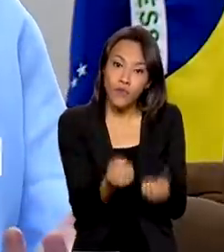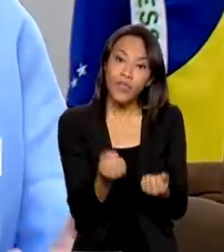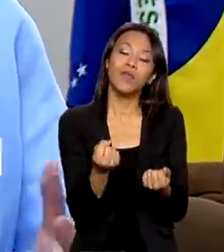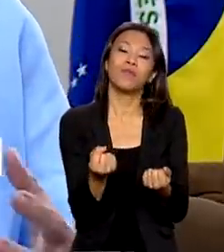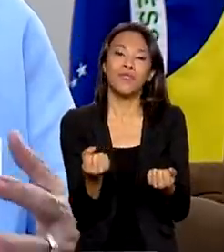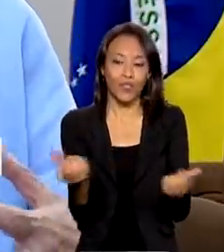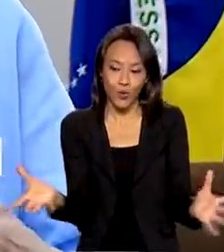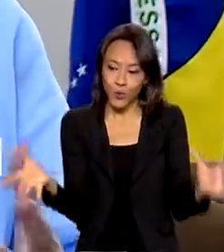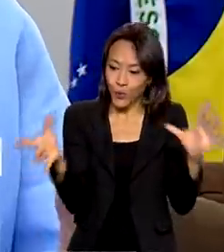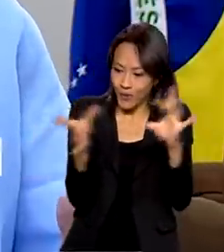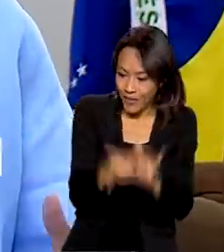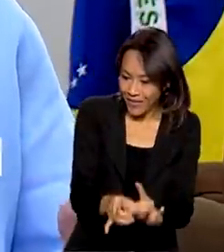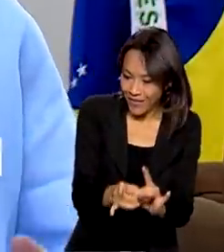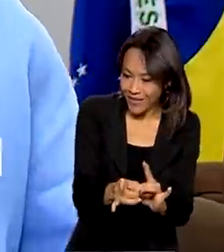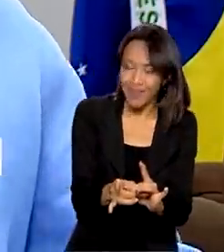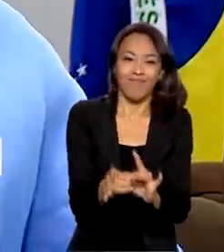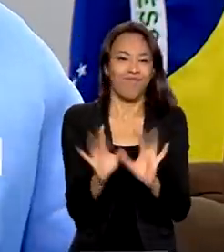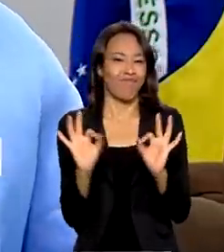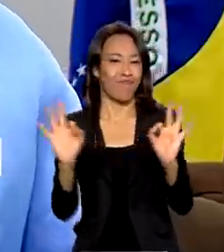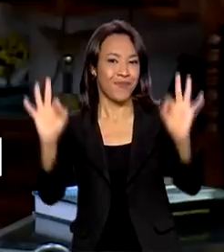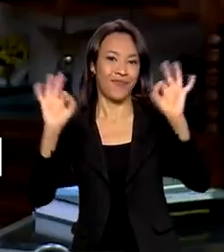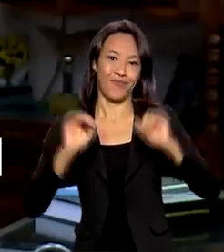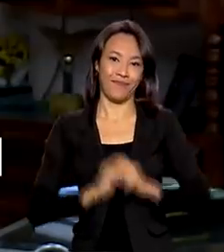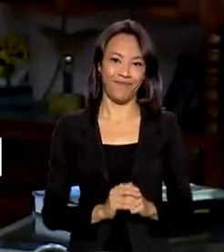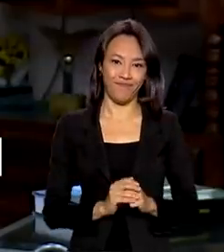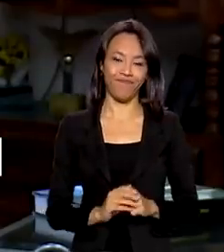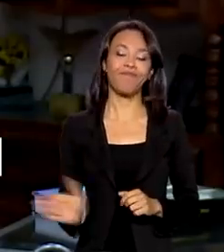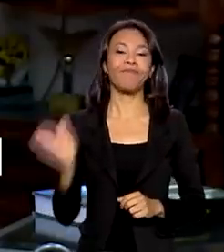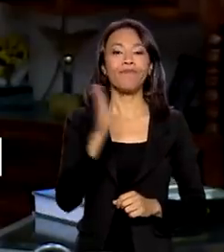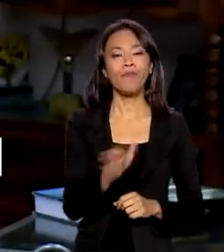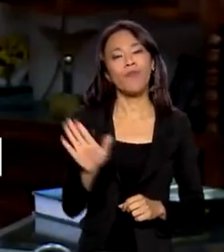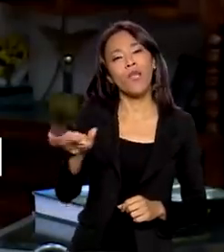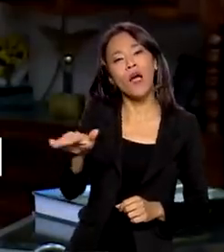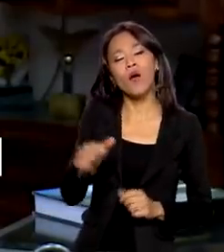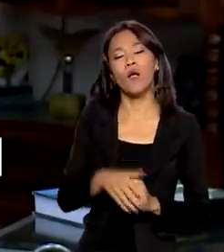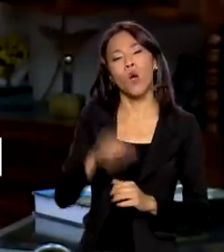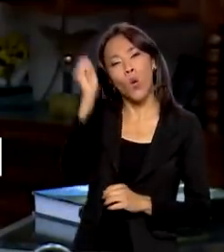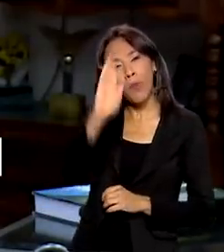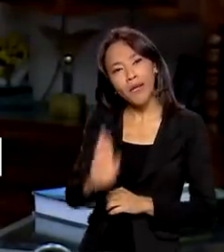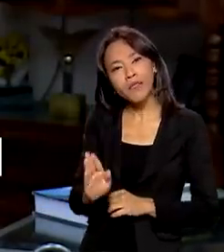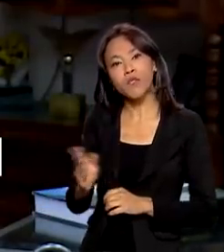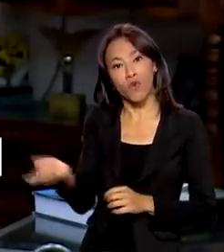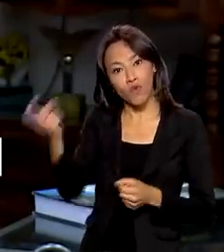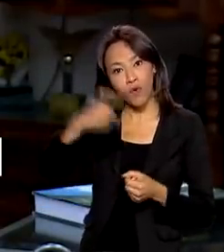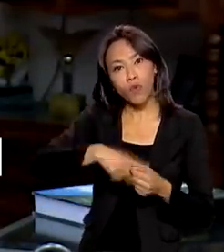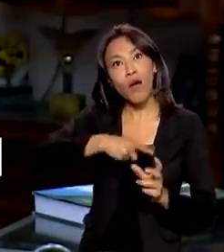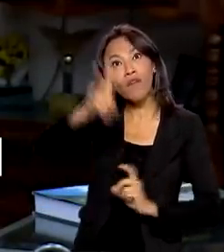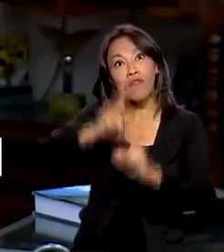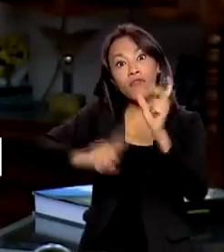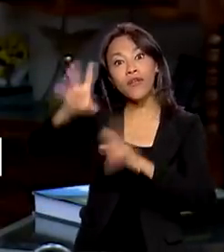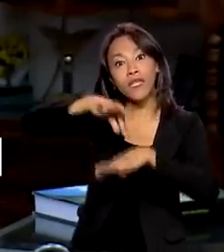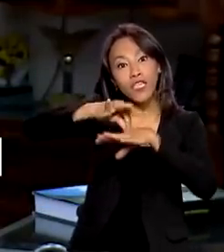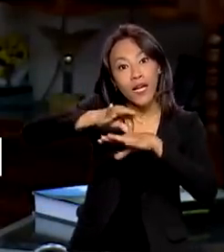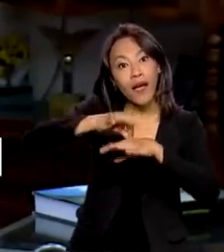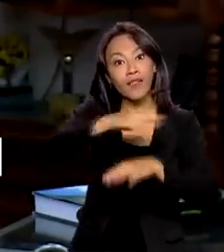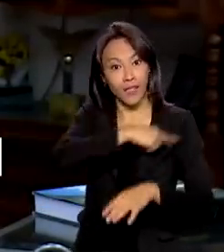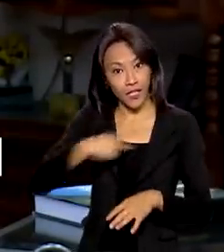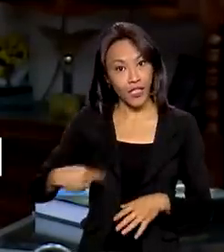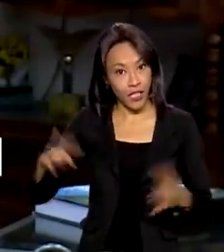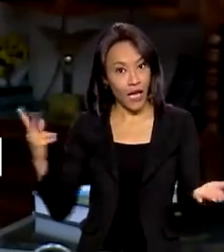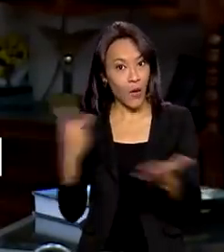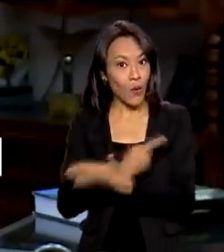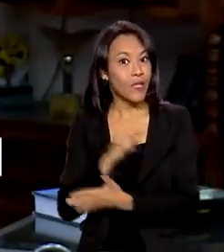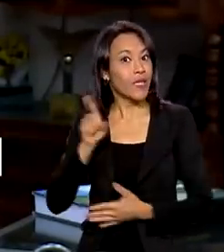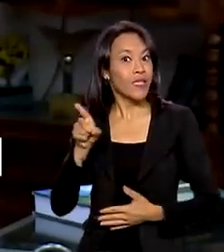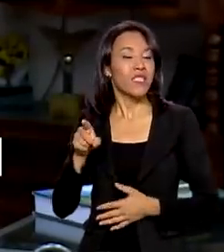casar essas duas coisas eu acho que é um casamento perfeito agora meninas o Brasil retomou as exportações de carne para a China depois de episódios